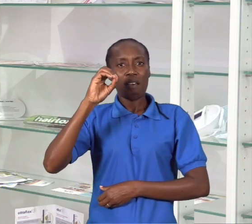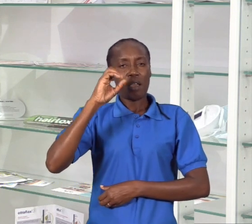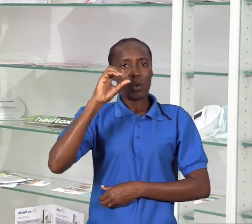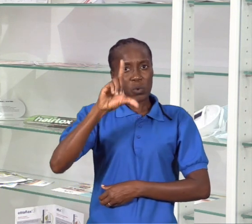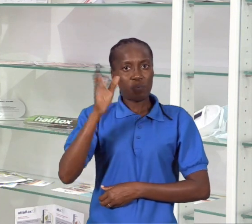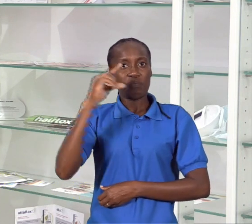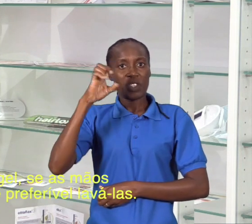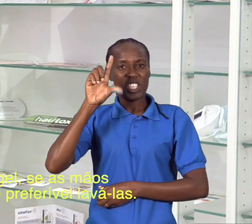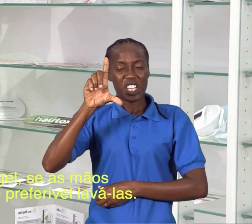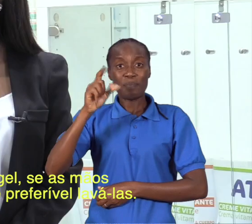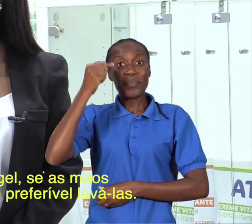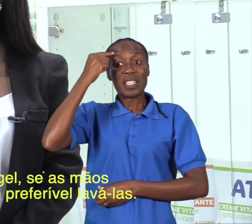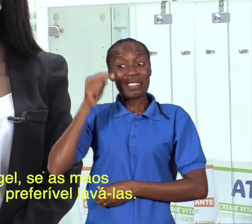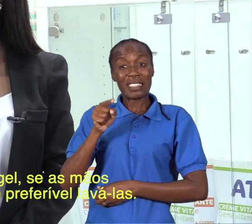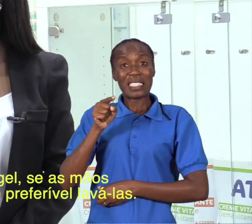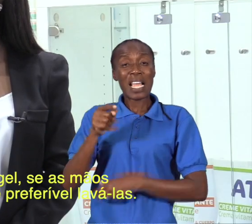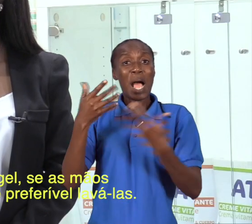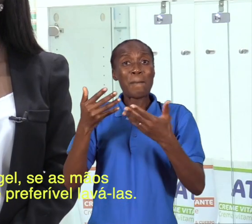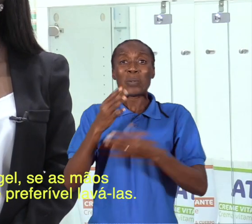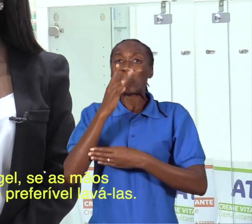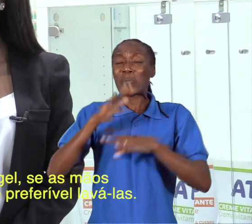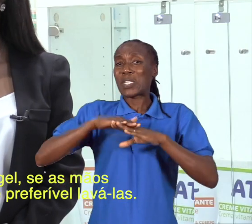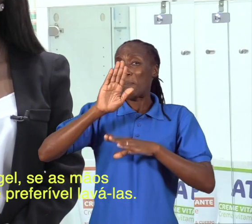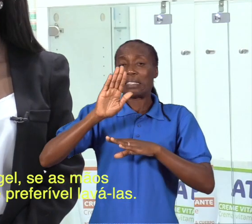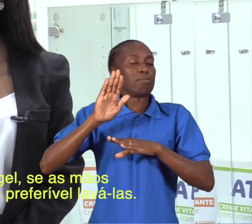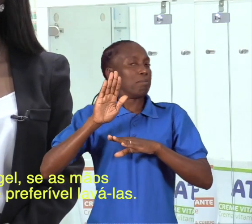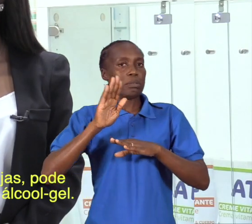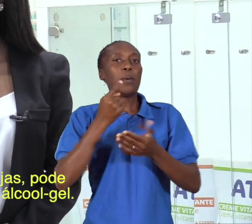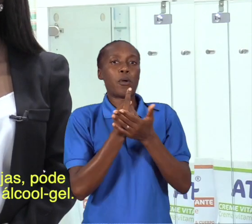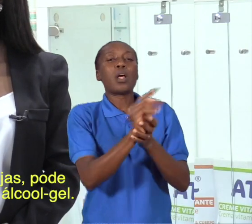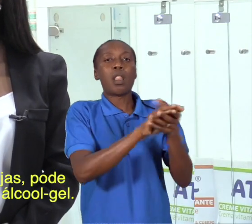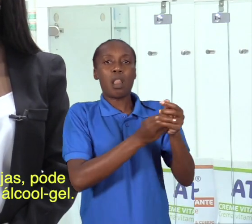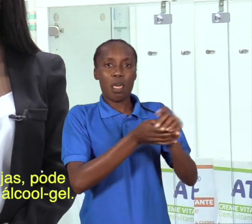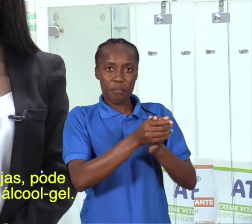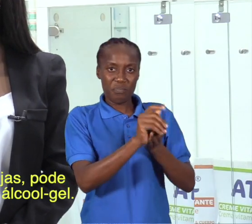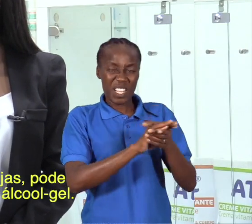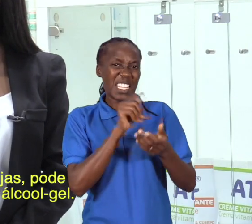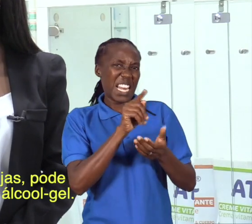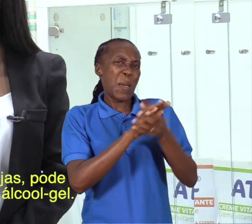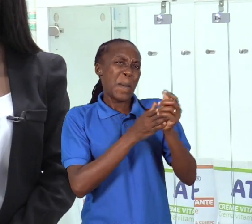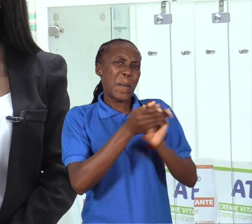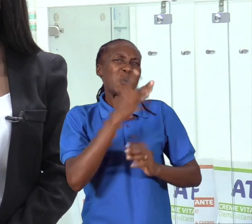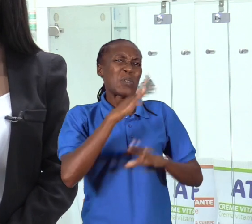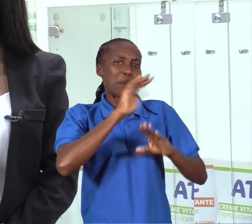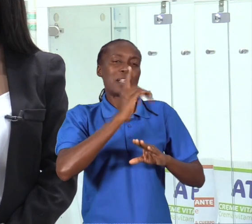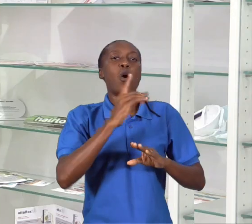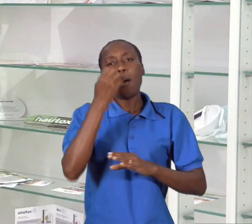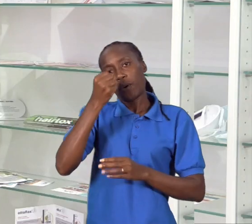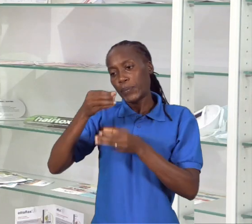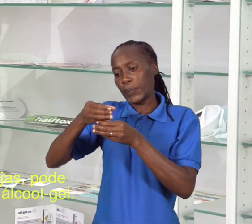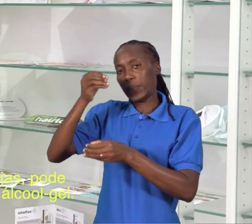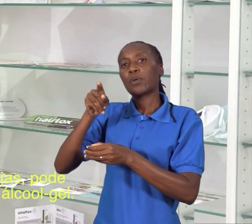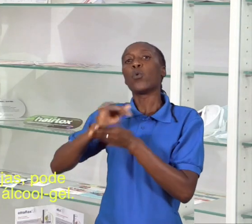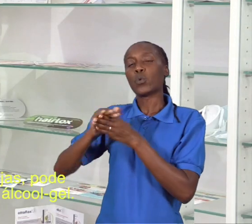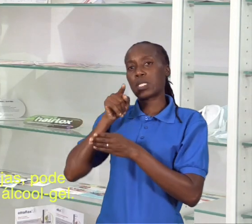se a mão estiver visivelmente suja, é preferível lavar as mãos. Caso contrário, se não estiver visivelmente suja, poderá